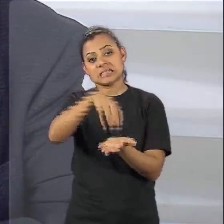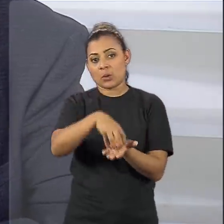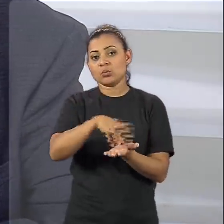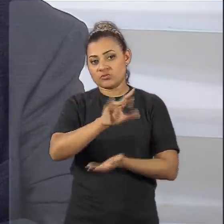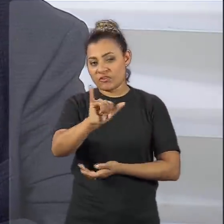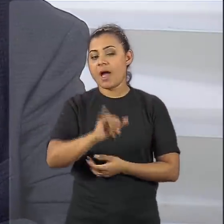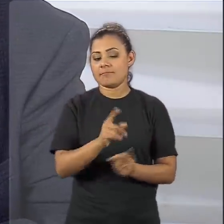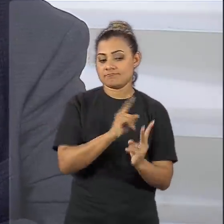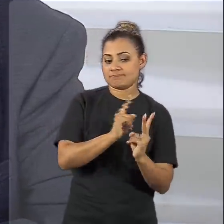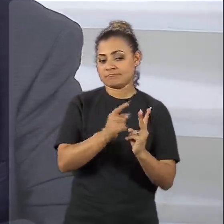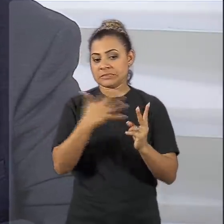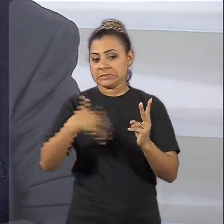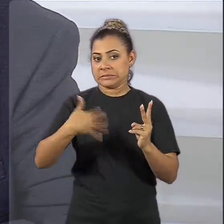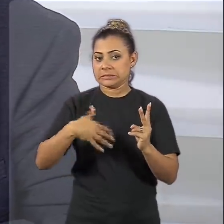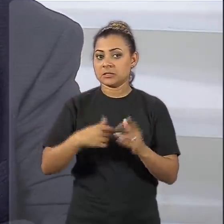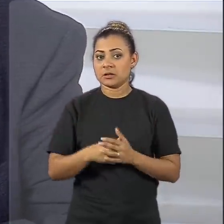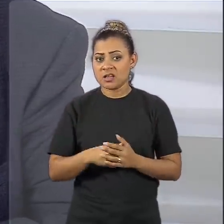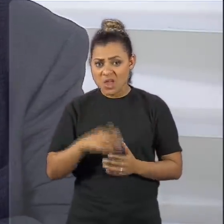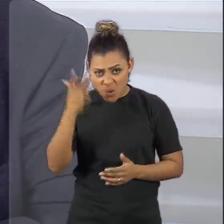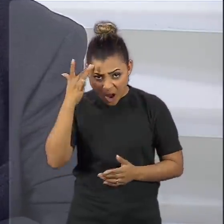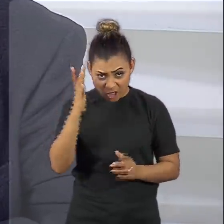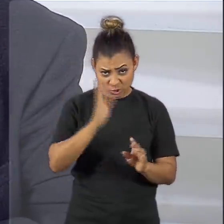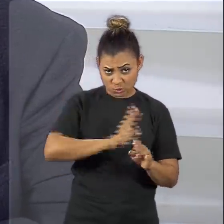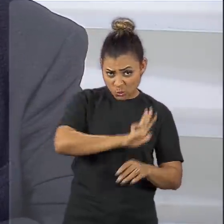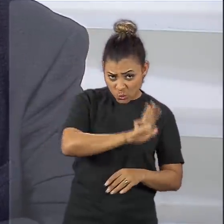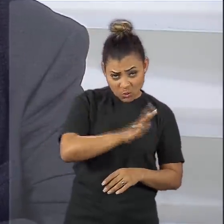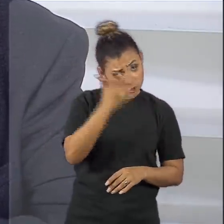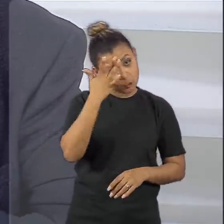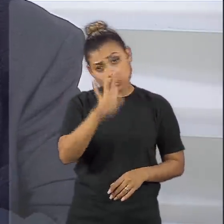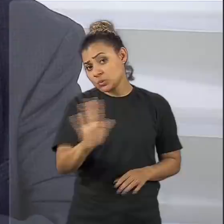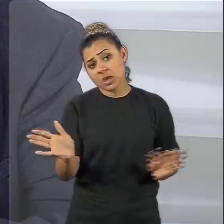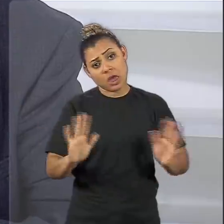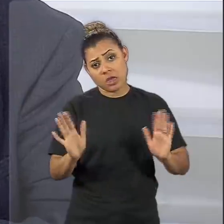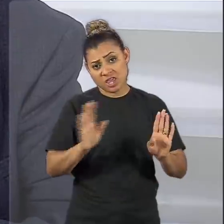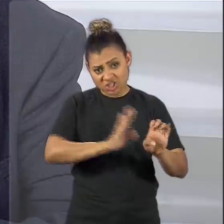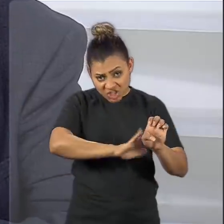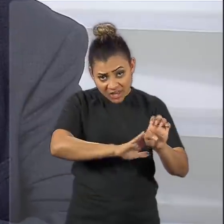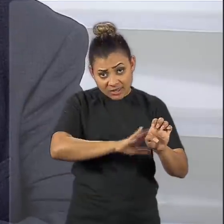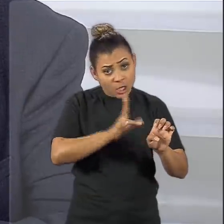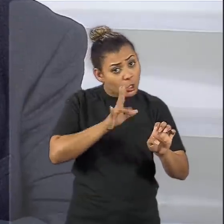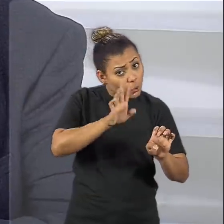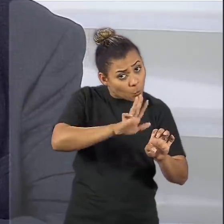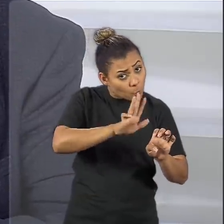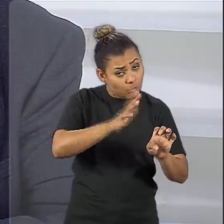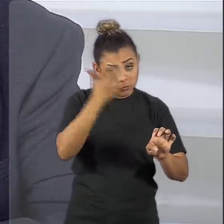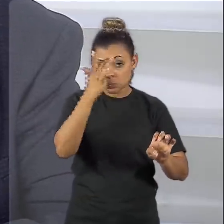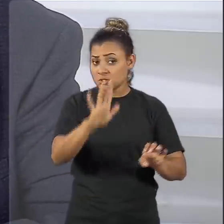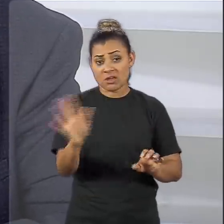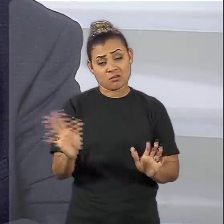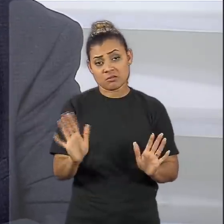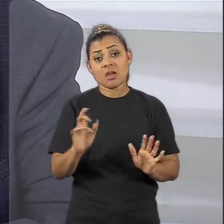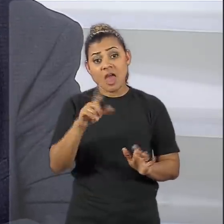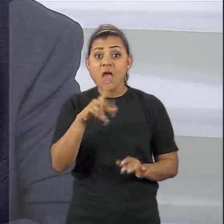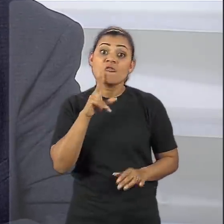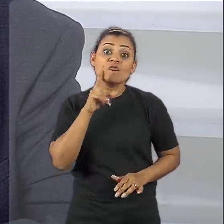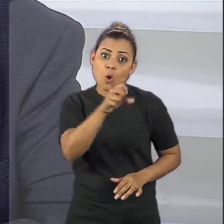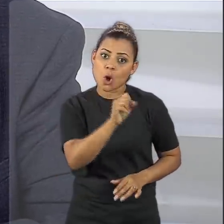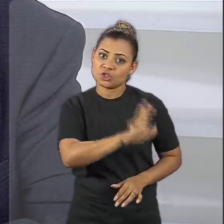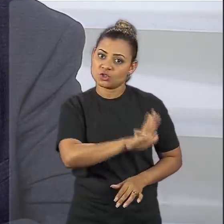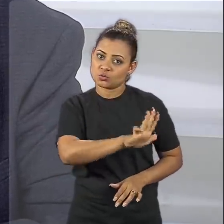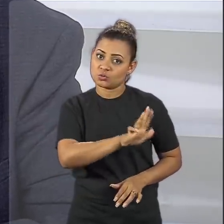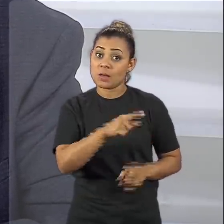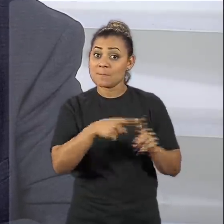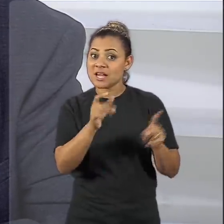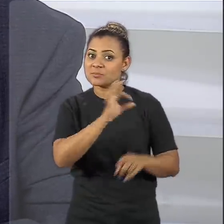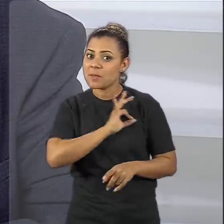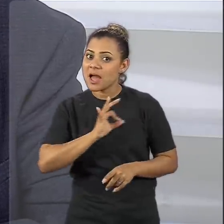Não sei se o candidato de esquerda será o do Lula. Pode muito bem ser, é o mais forte dos candidatos, embora acredite que Marina e